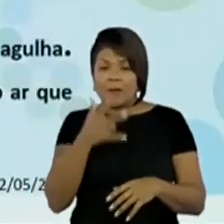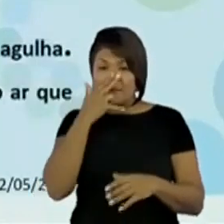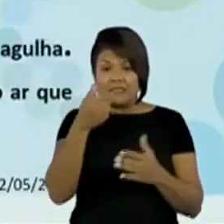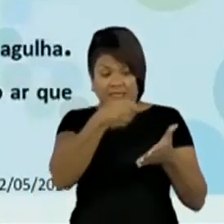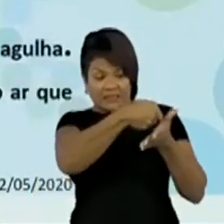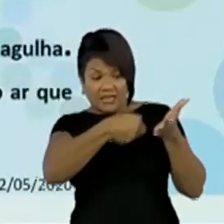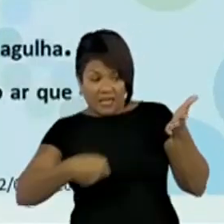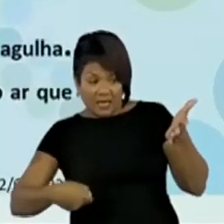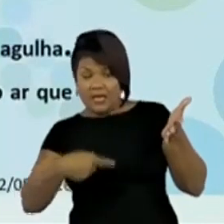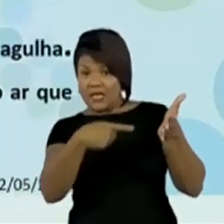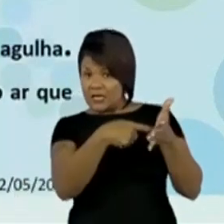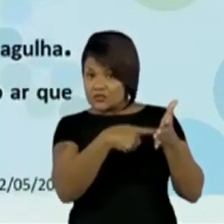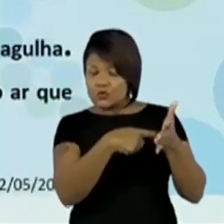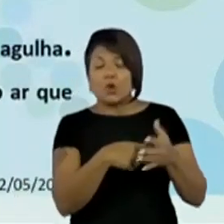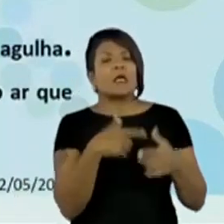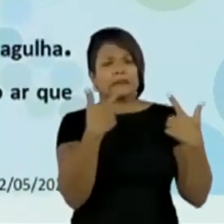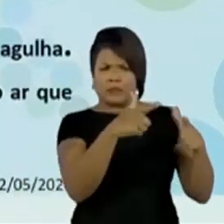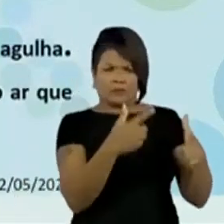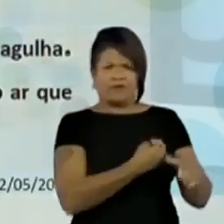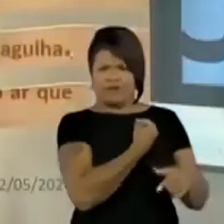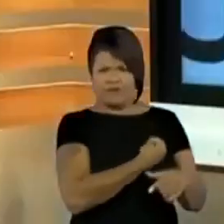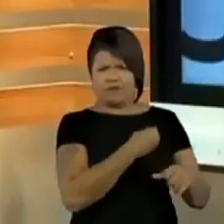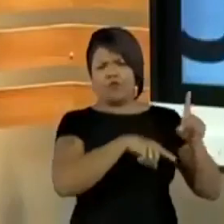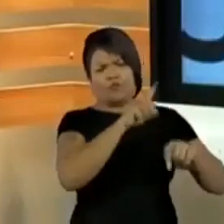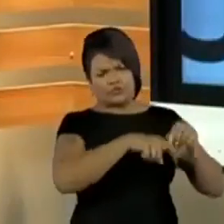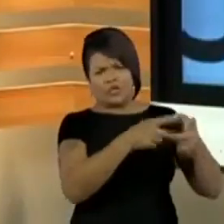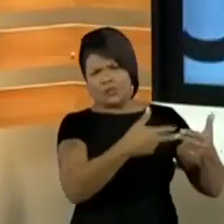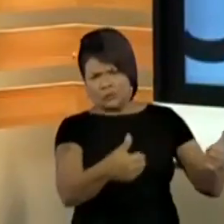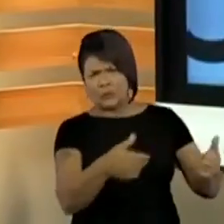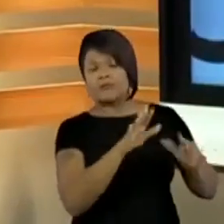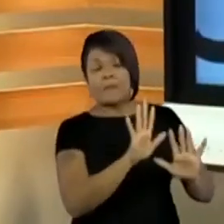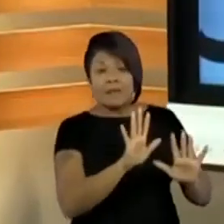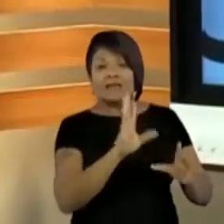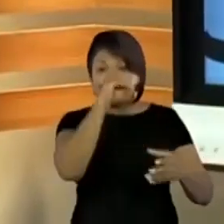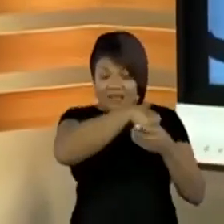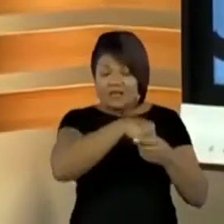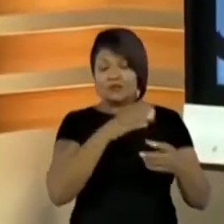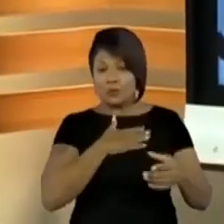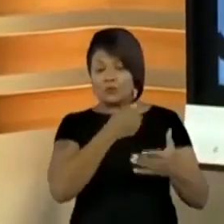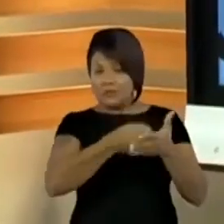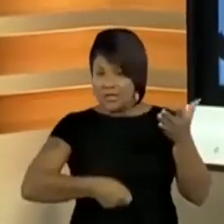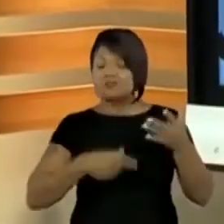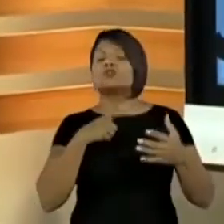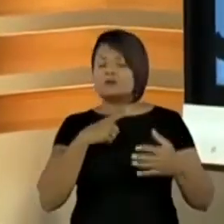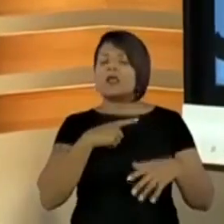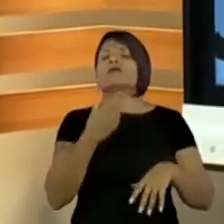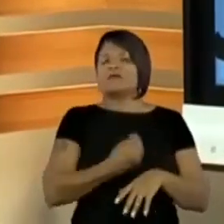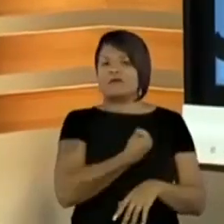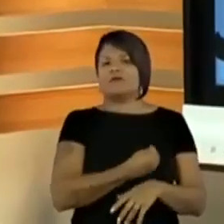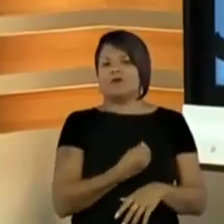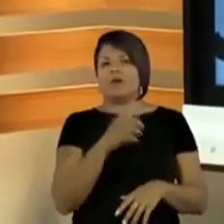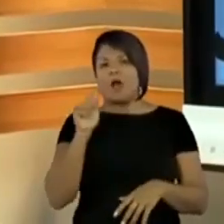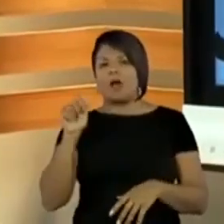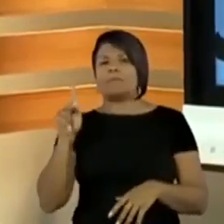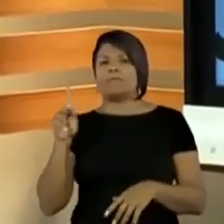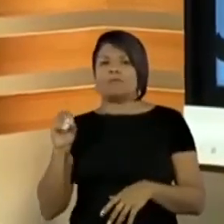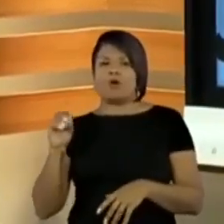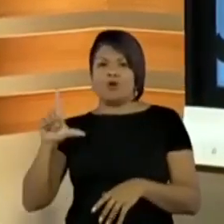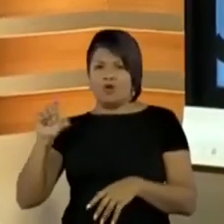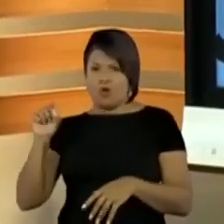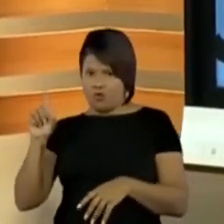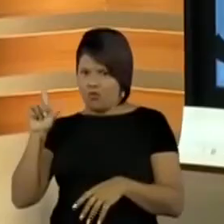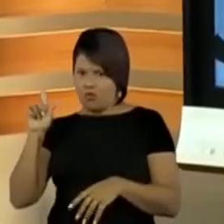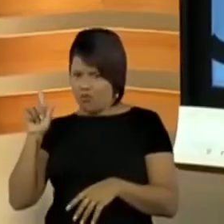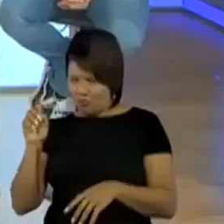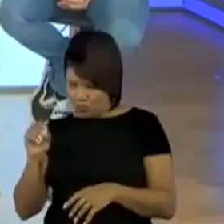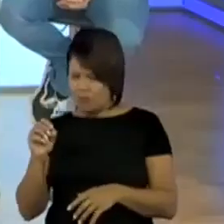texto seres que não têm vida, mas no meu texto eles têm vida. Então eles conversam. Então um apólogo. Deu para